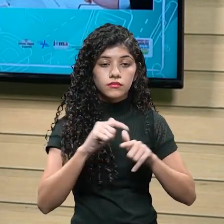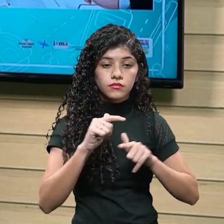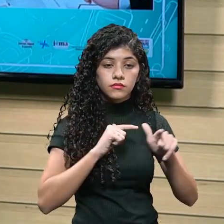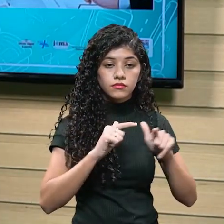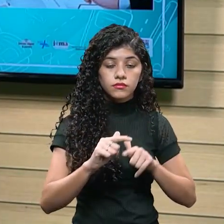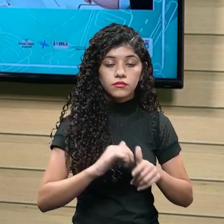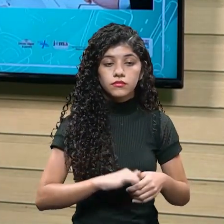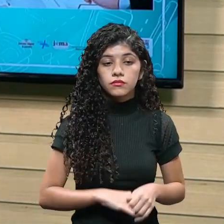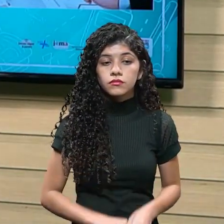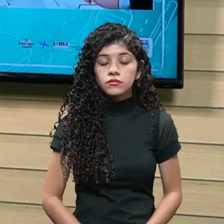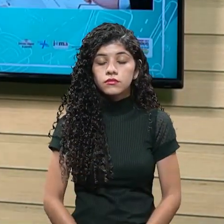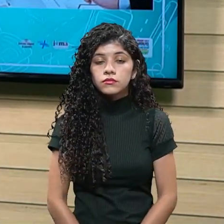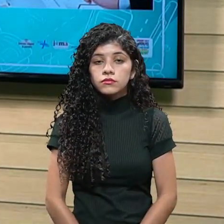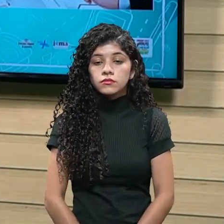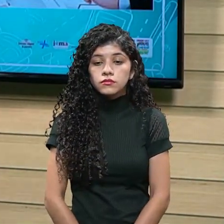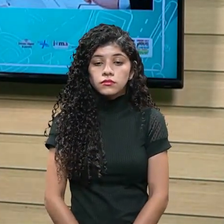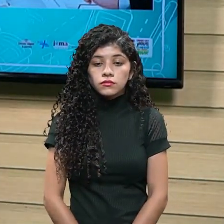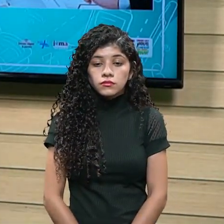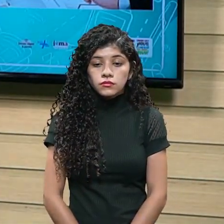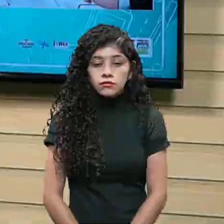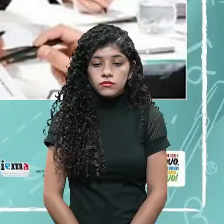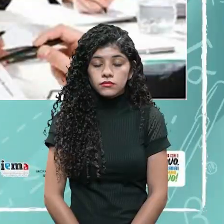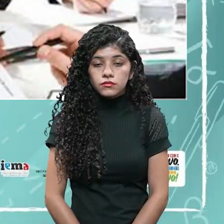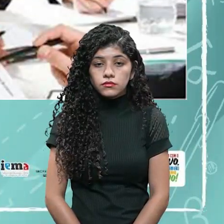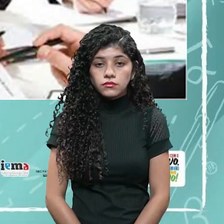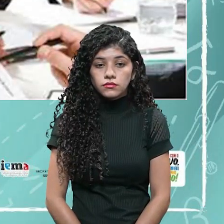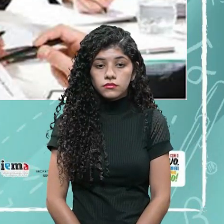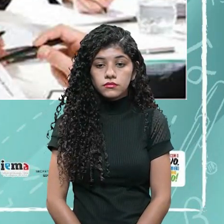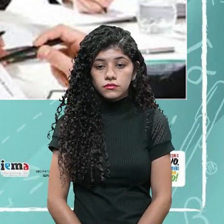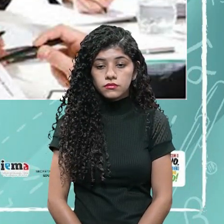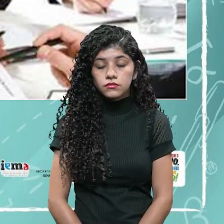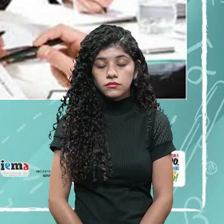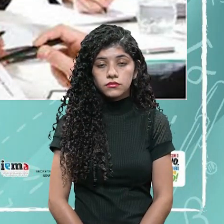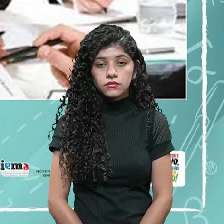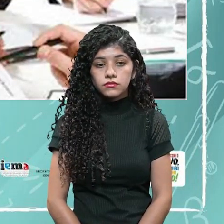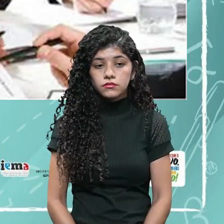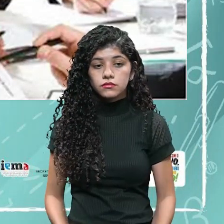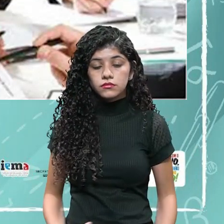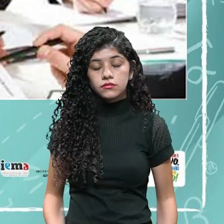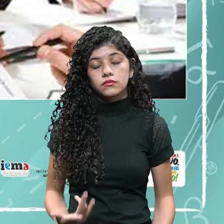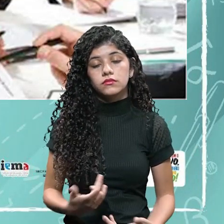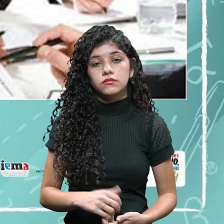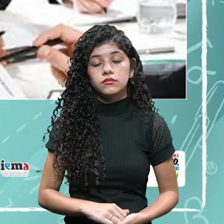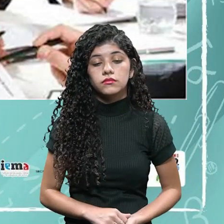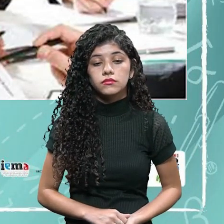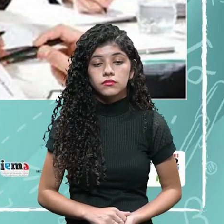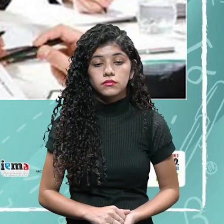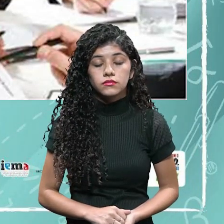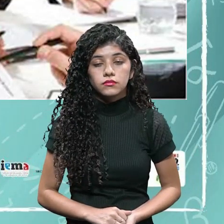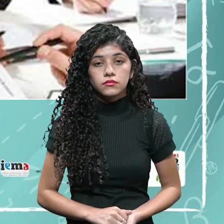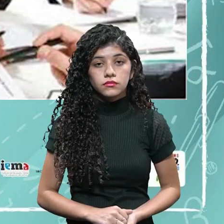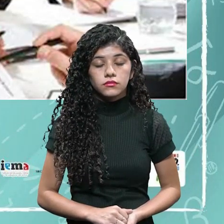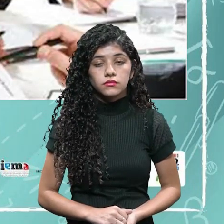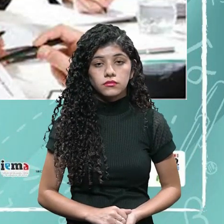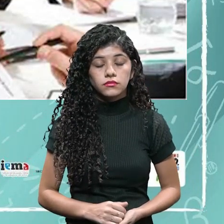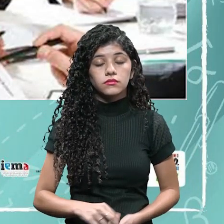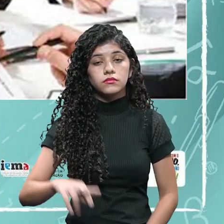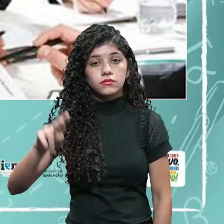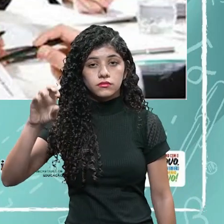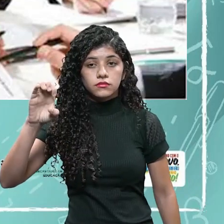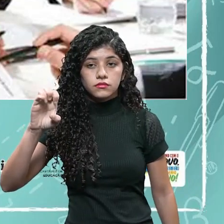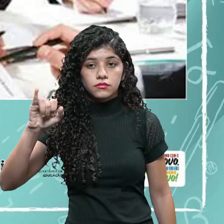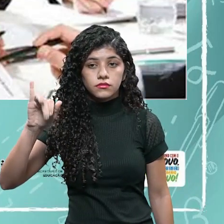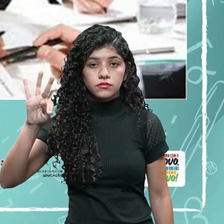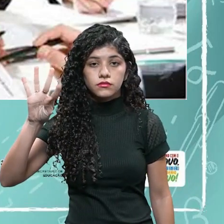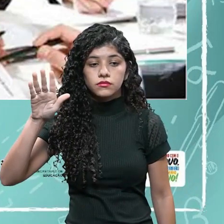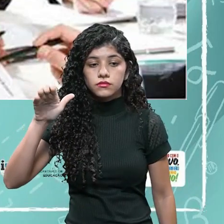cooperados. Está lá na cláusula do seu estatuto. Já aquelas decorrentes de atos não cooperados, são denominadas de